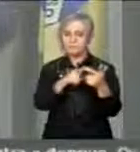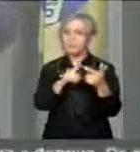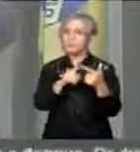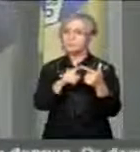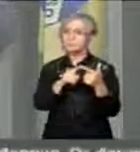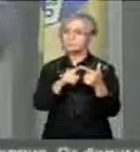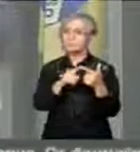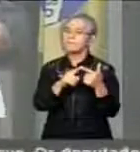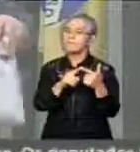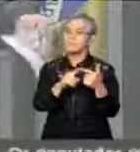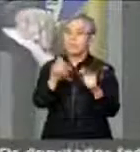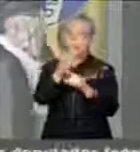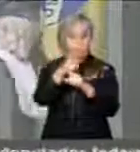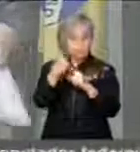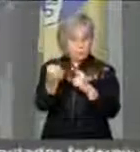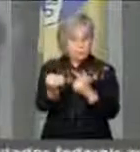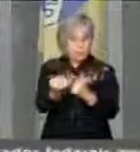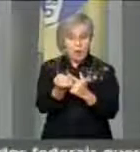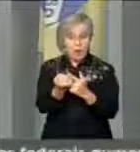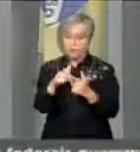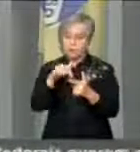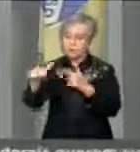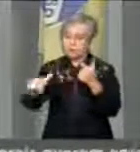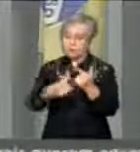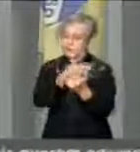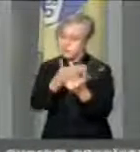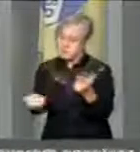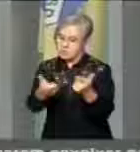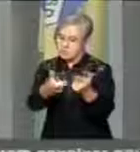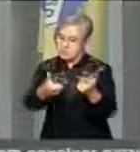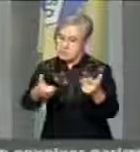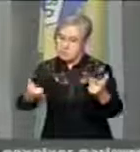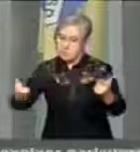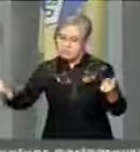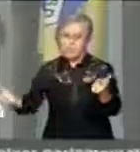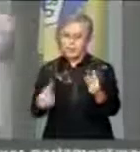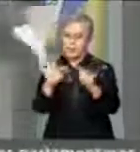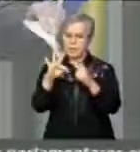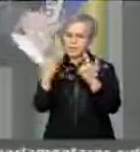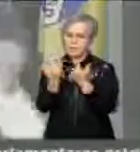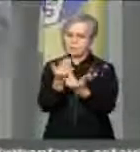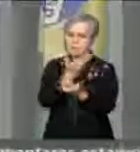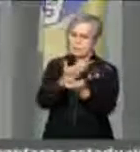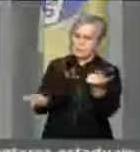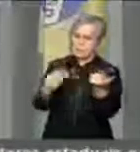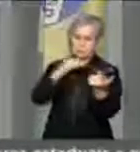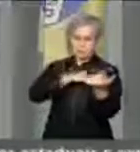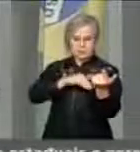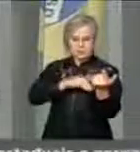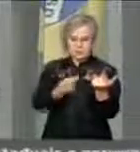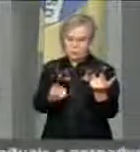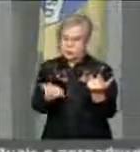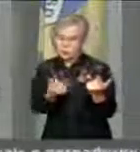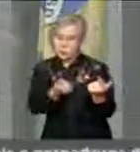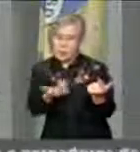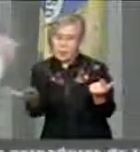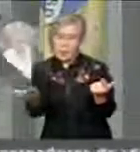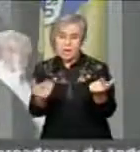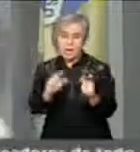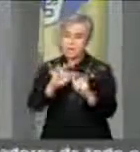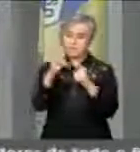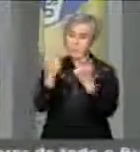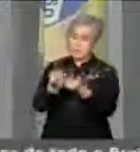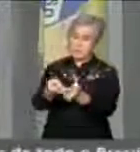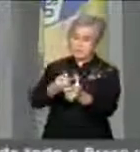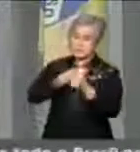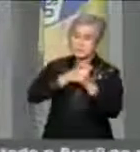na questão social, com o desemprego, as famílias perdendo renda, as famílias